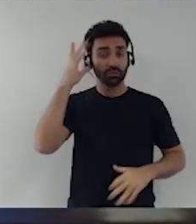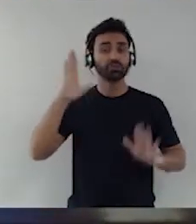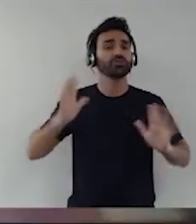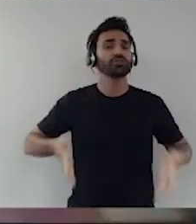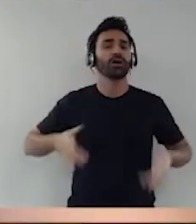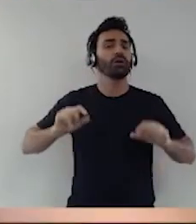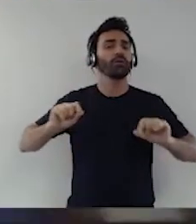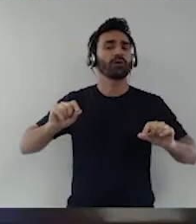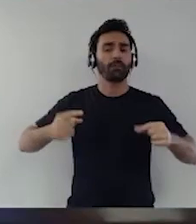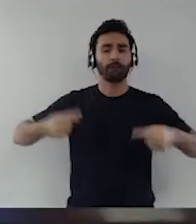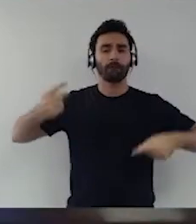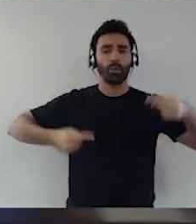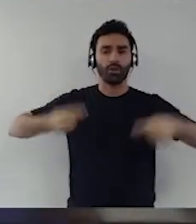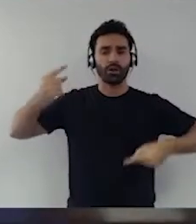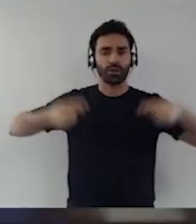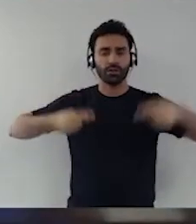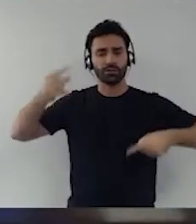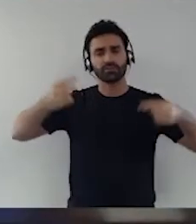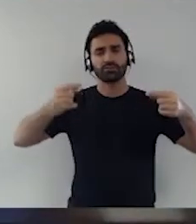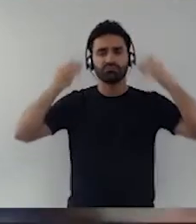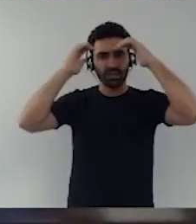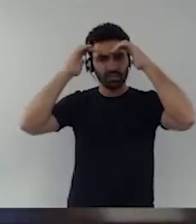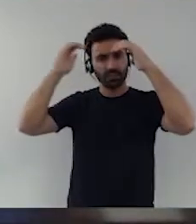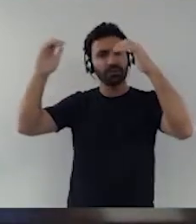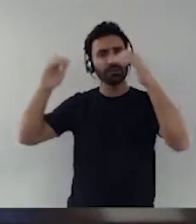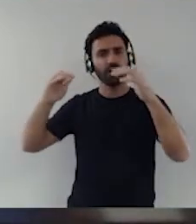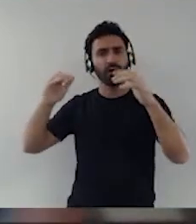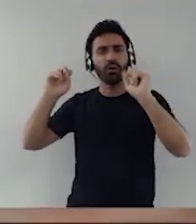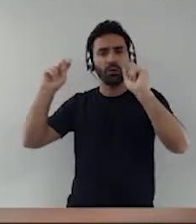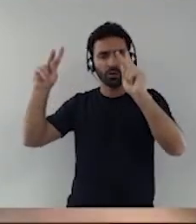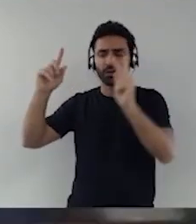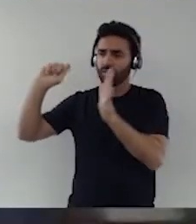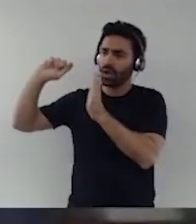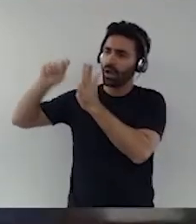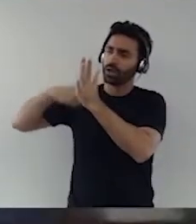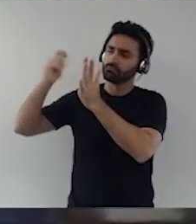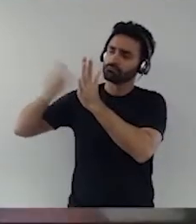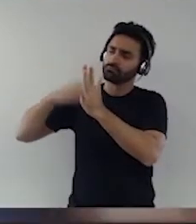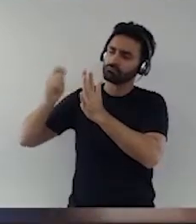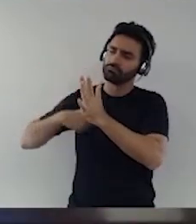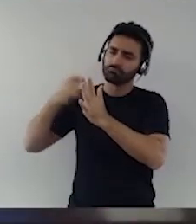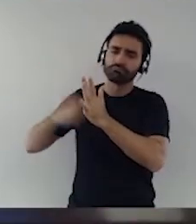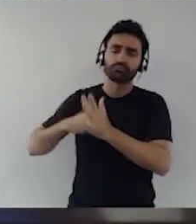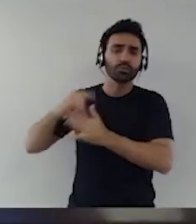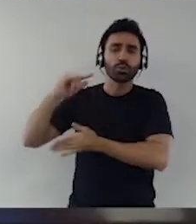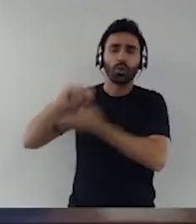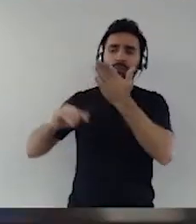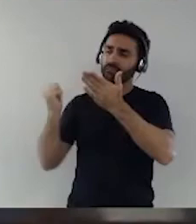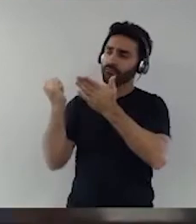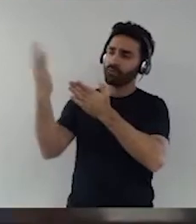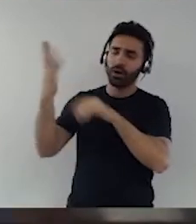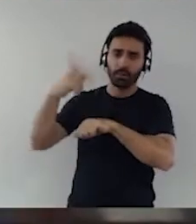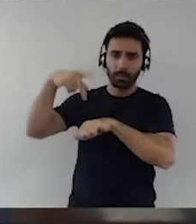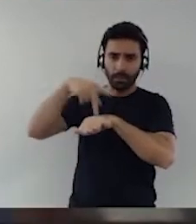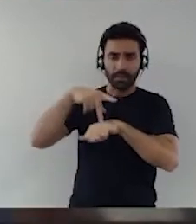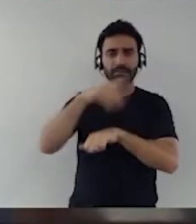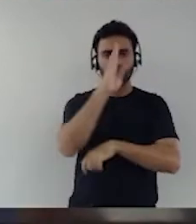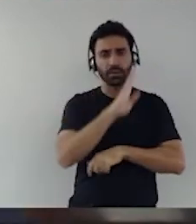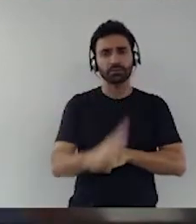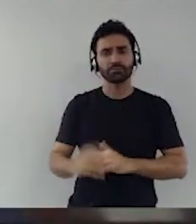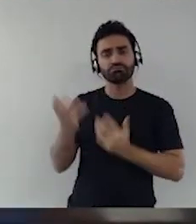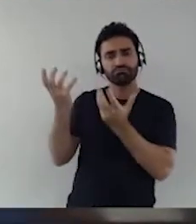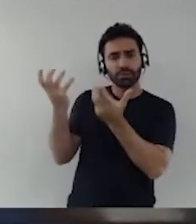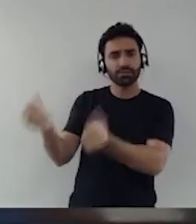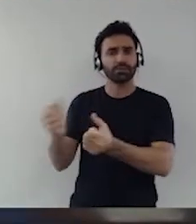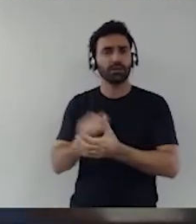de reconhecimento de tratados, convenções, documentos jurídicos, que, no meu ponto de vista hoje,